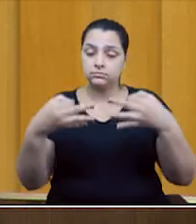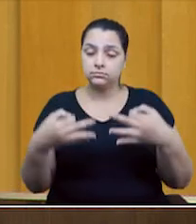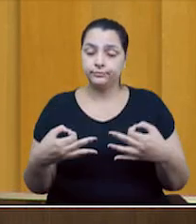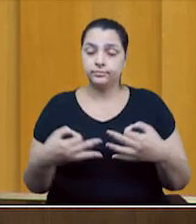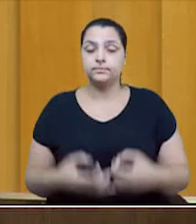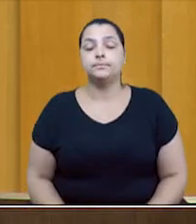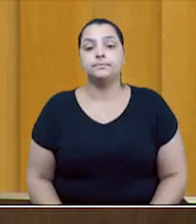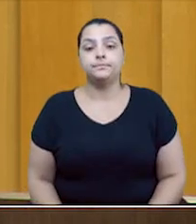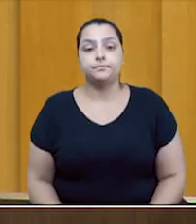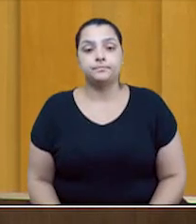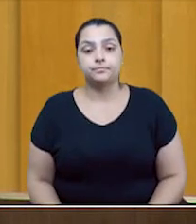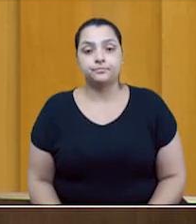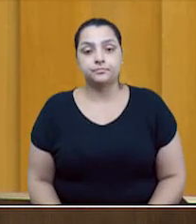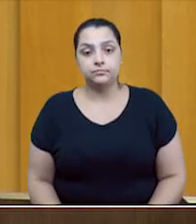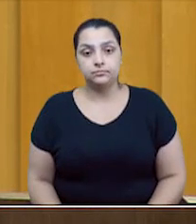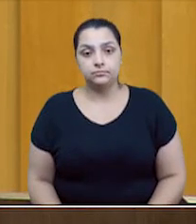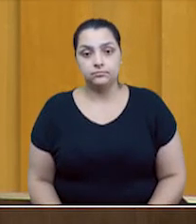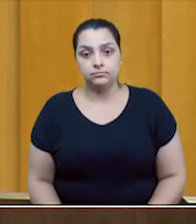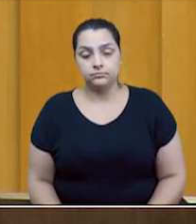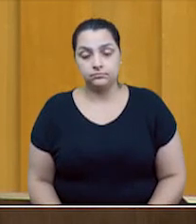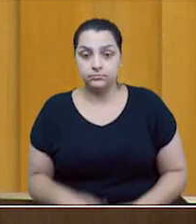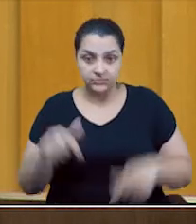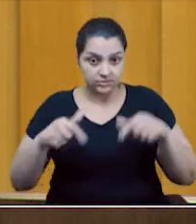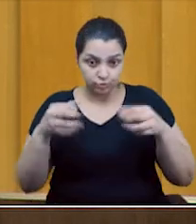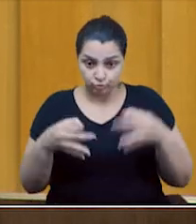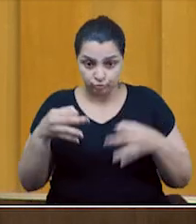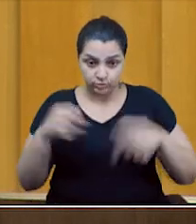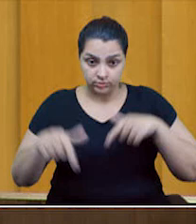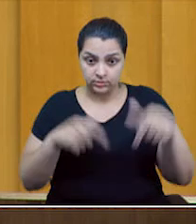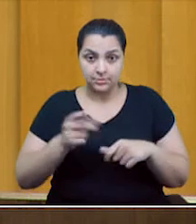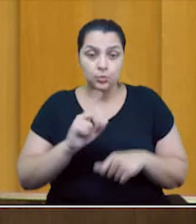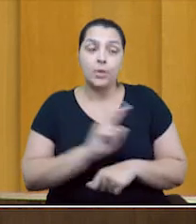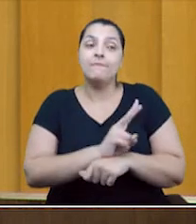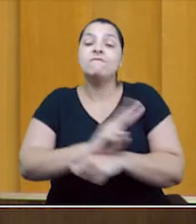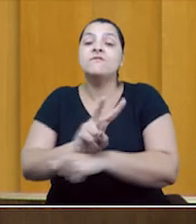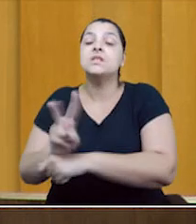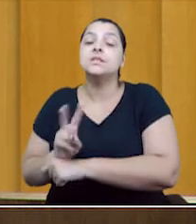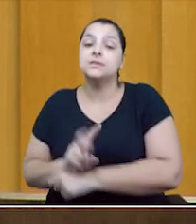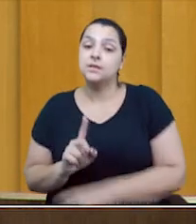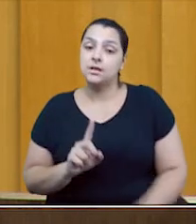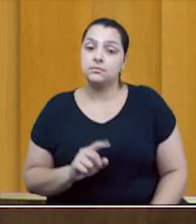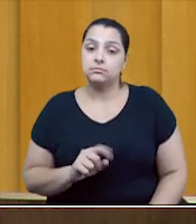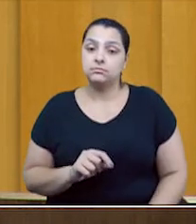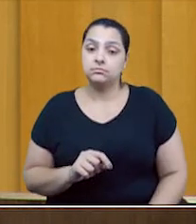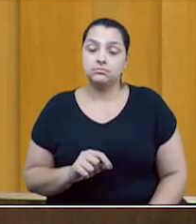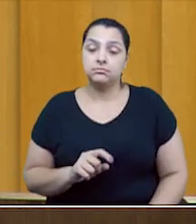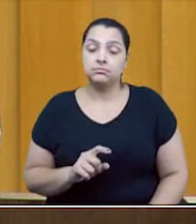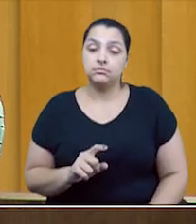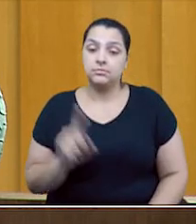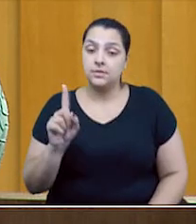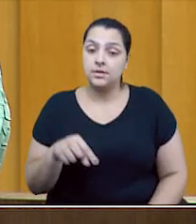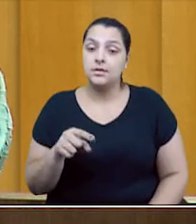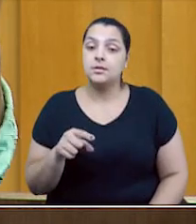Não que a Justiça do Trabalho vai ter um papel de órgão fiscalizador, não é isso, mas ela vai ter um papel